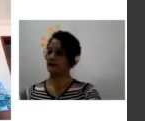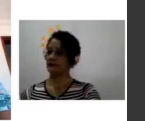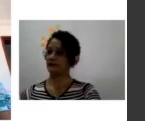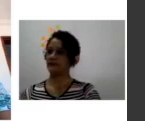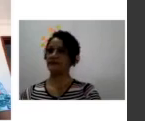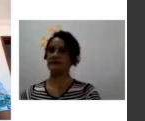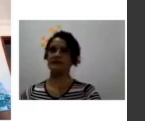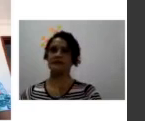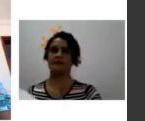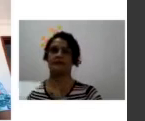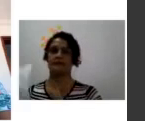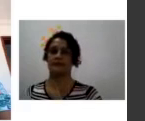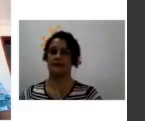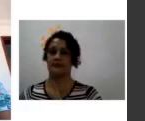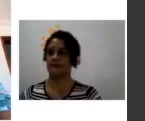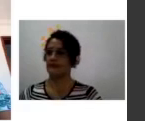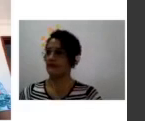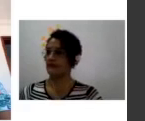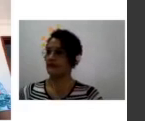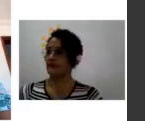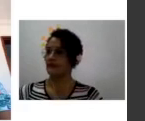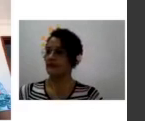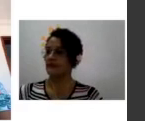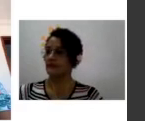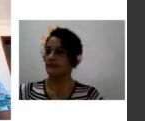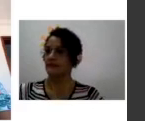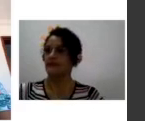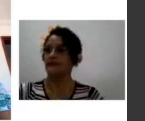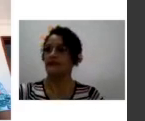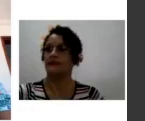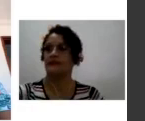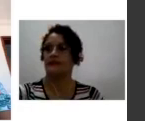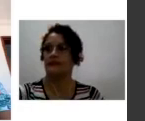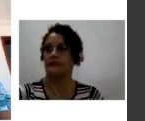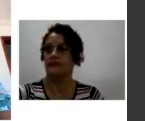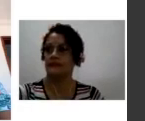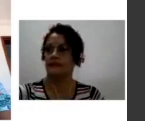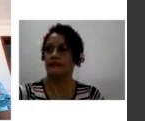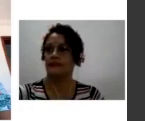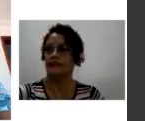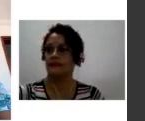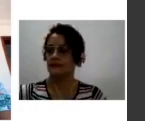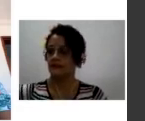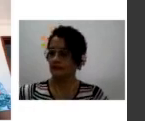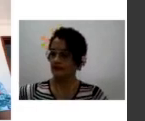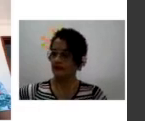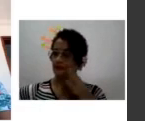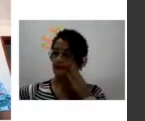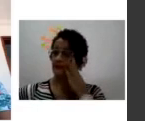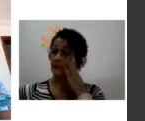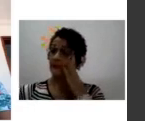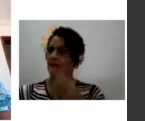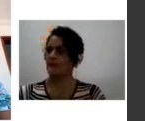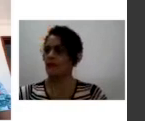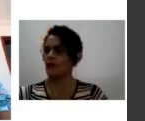nessa situação tão complicada, que foi o FOFIBA, né, que é o Fórum dos Cursos de Filosofia de Licenciatura da Bahia,